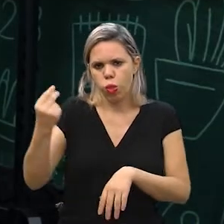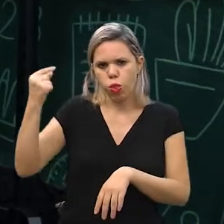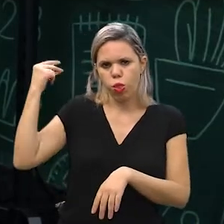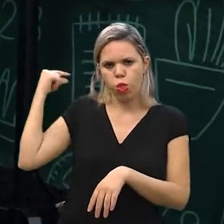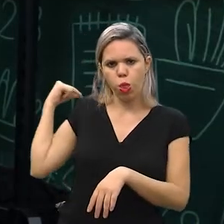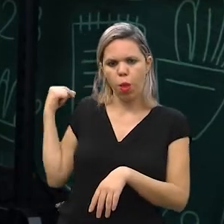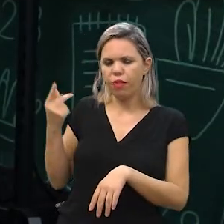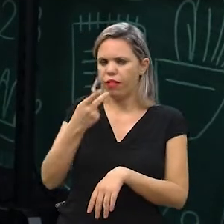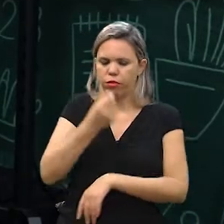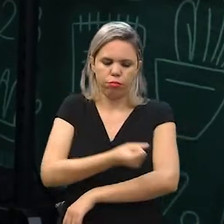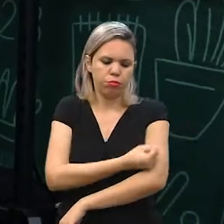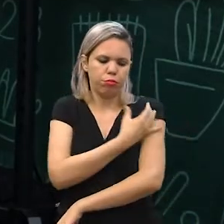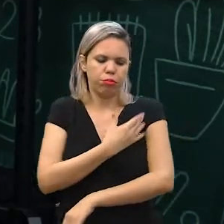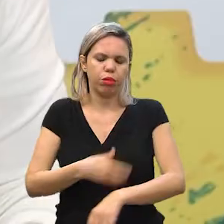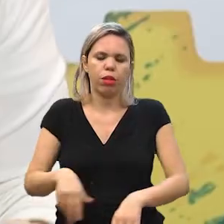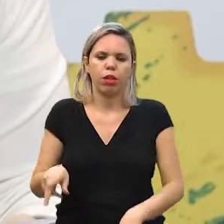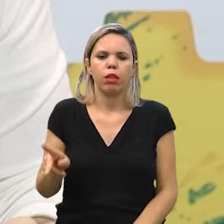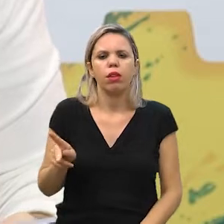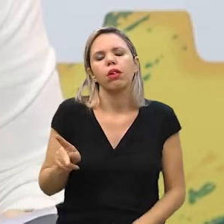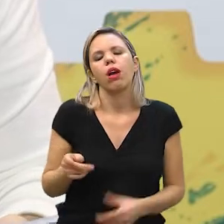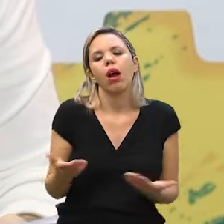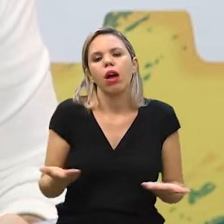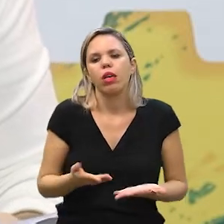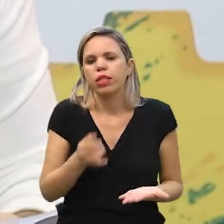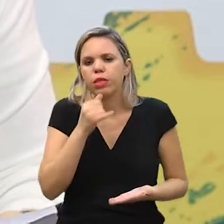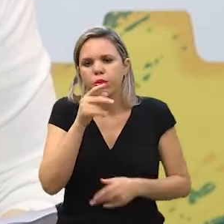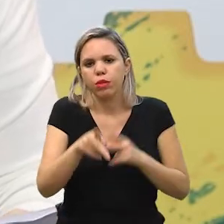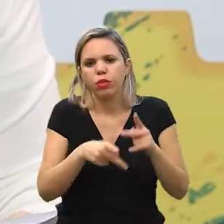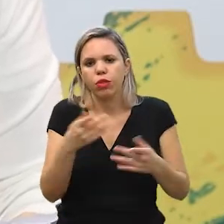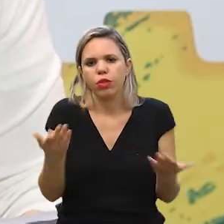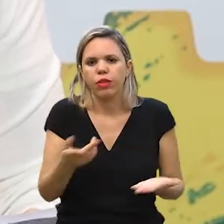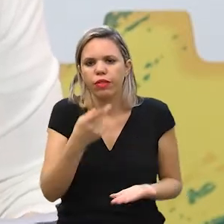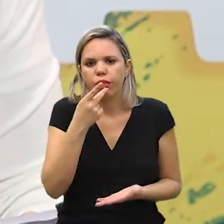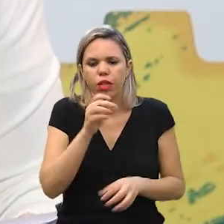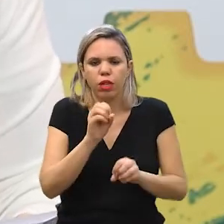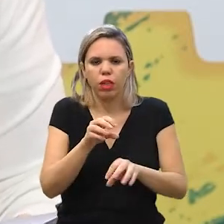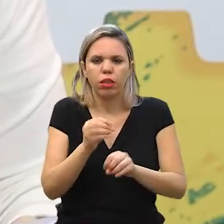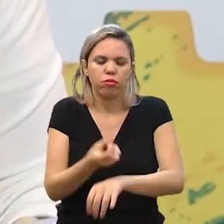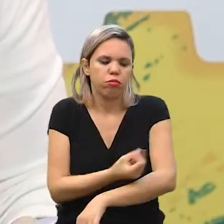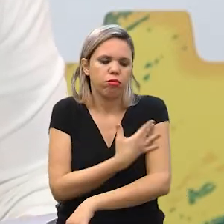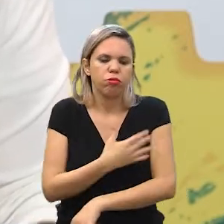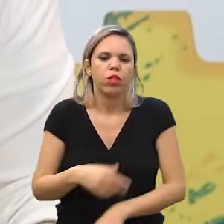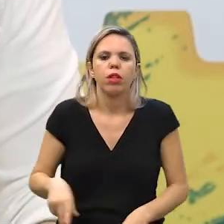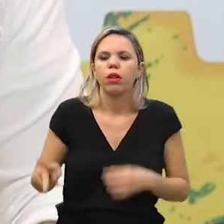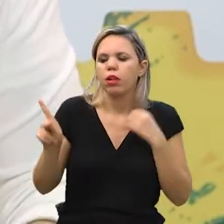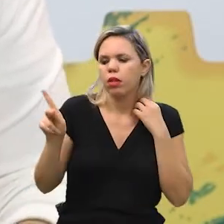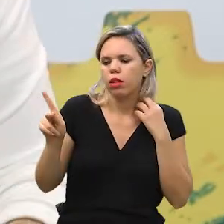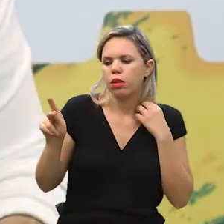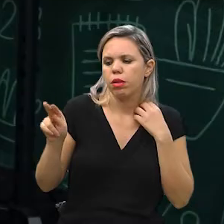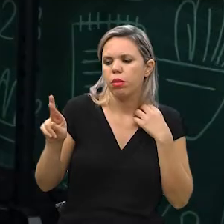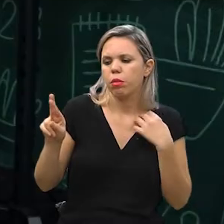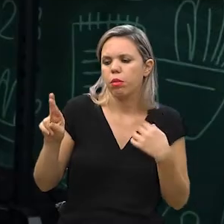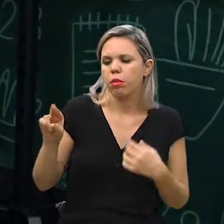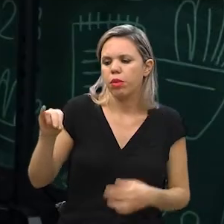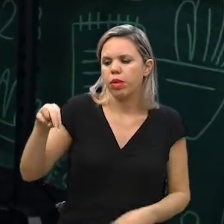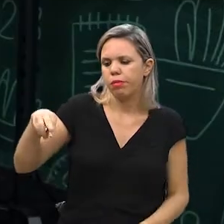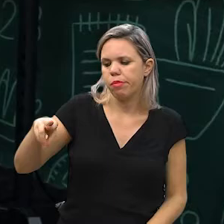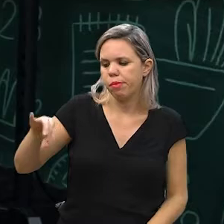falava primário, hoje é o seguinte, não é? Hoje é o ensino fundamental do 1º ao 5º ano,